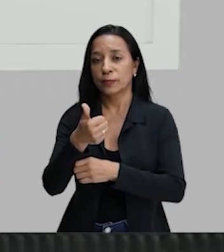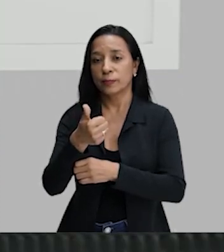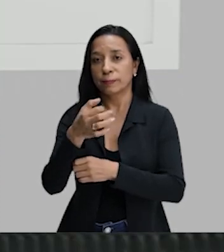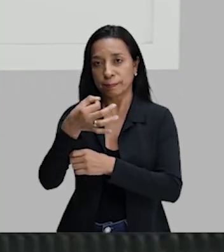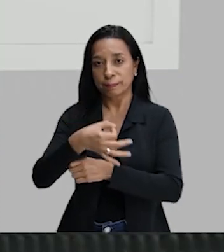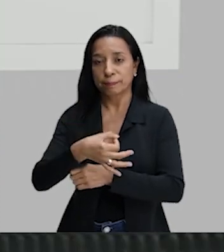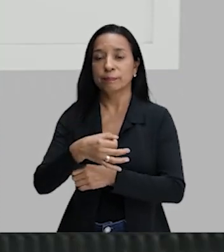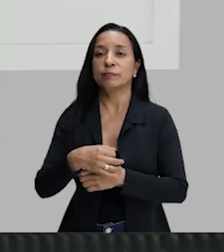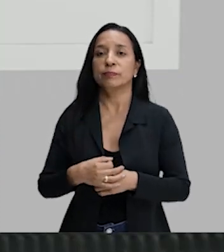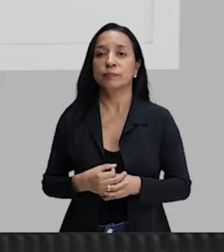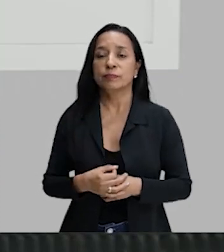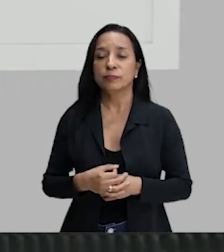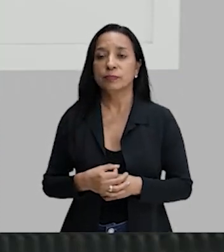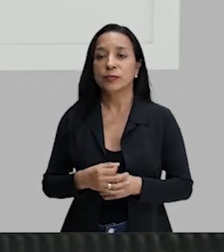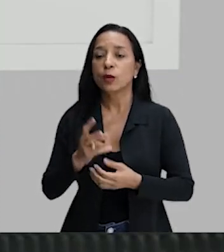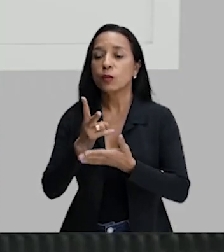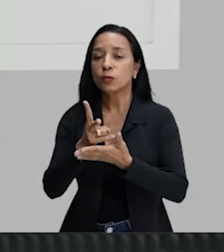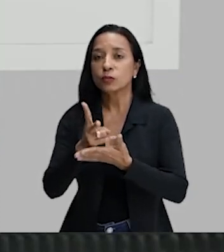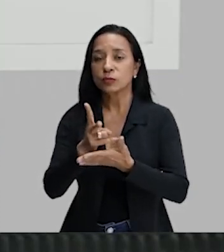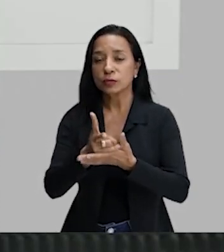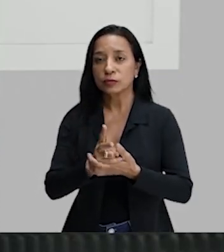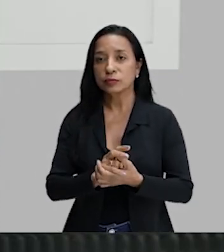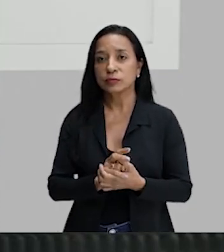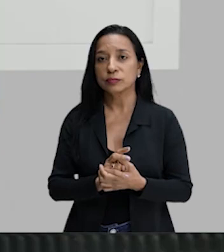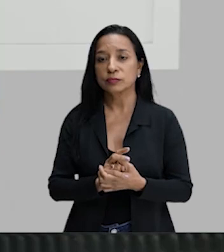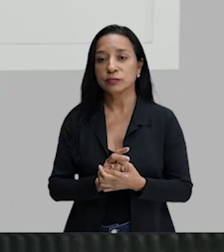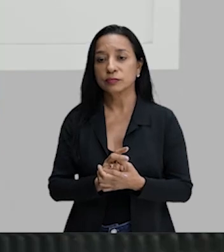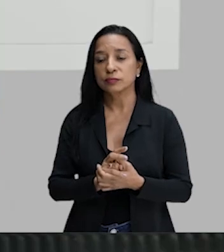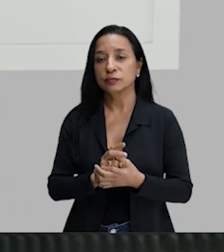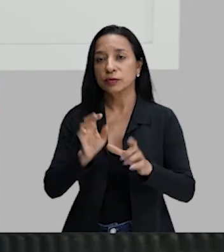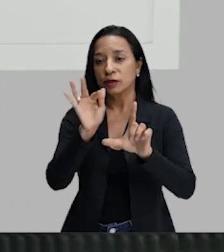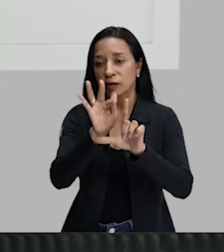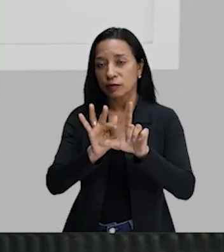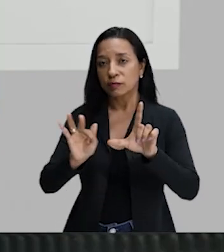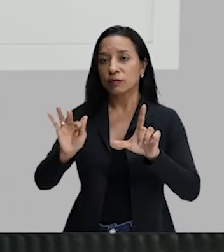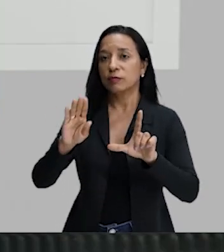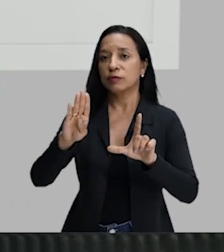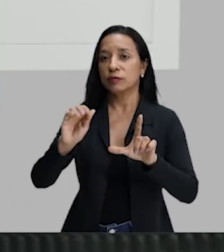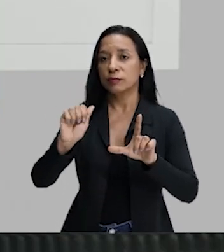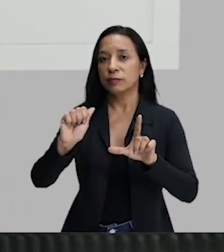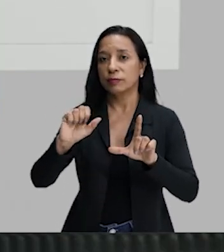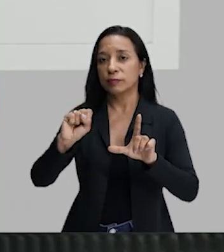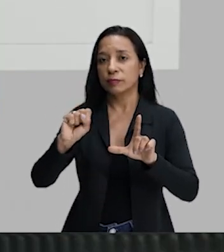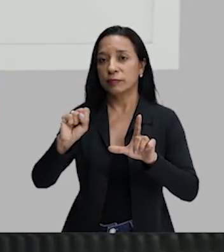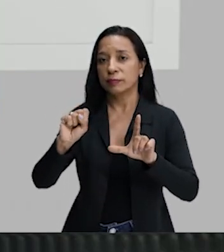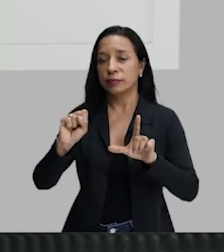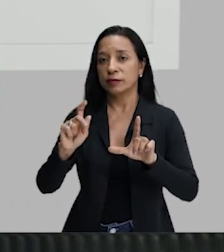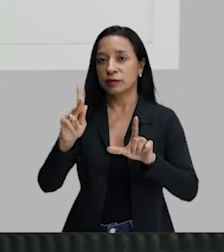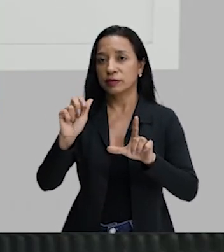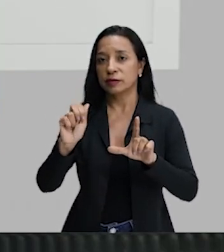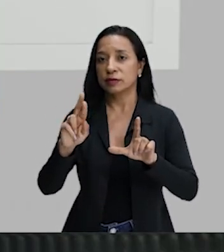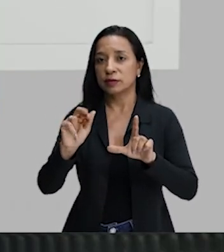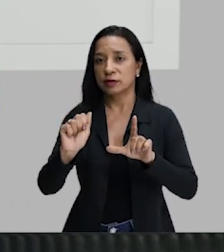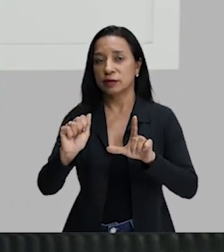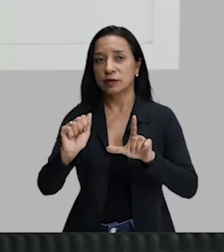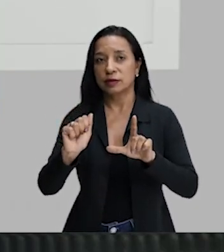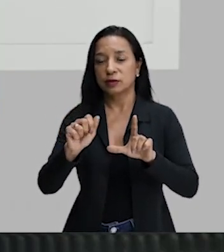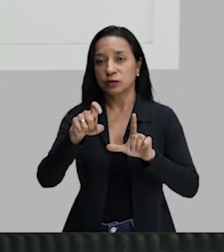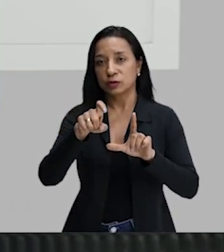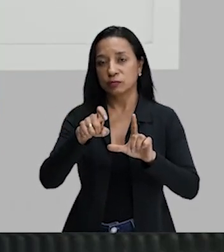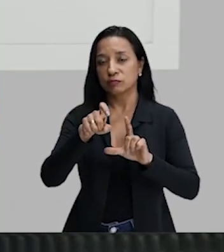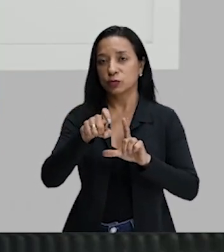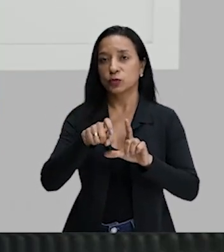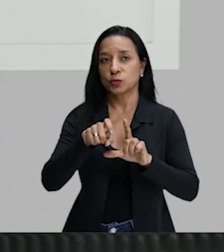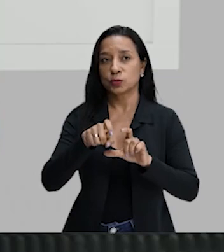Certo? Bom, dando continuidade à fórmula de Bhaskara, nós temos que x é igual a menos b,